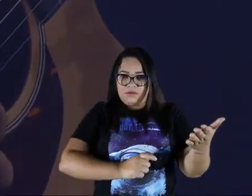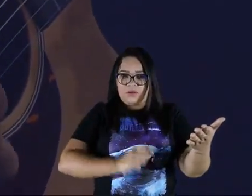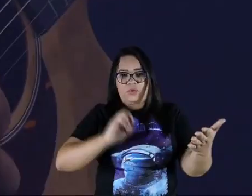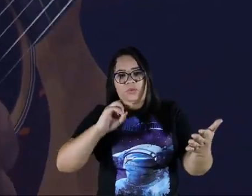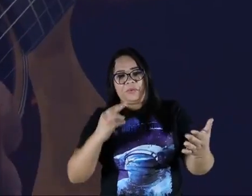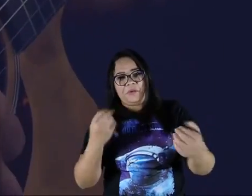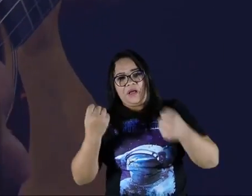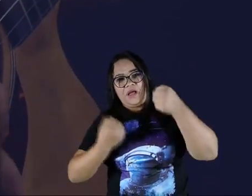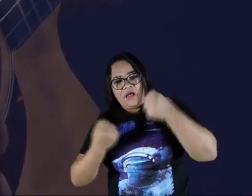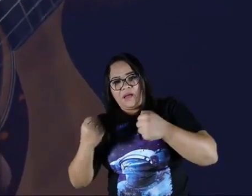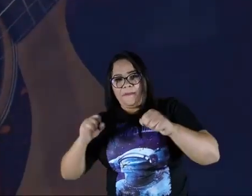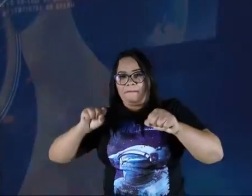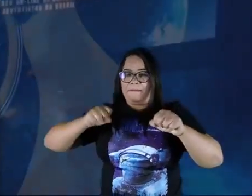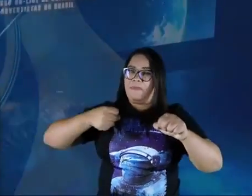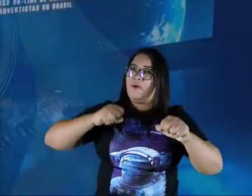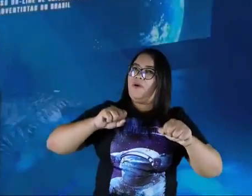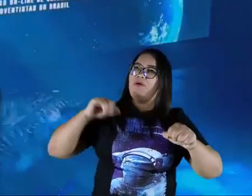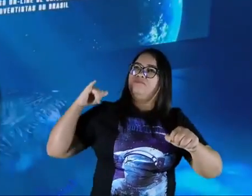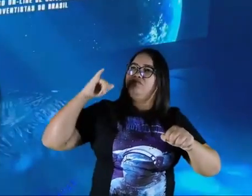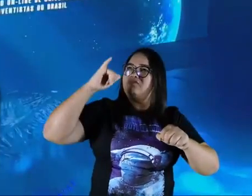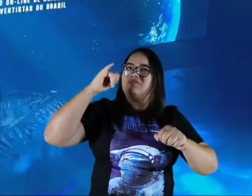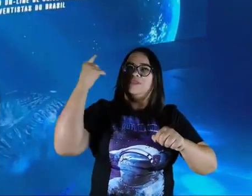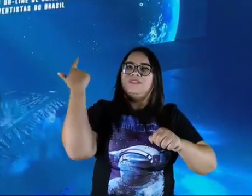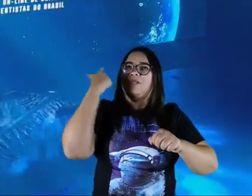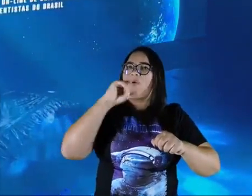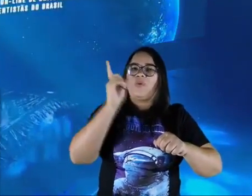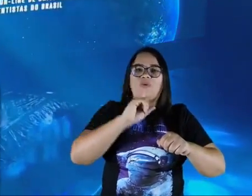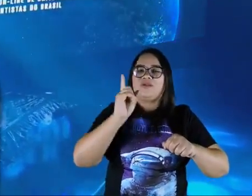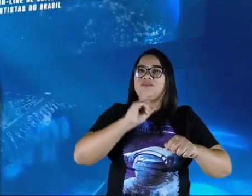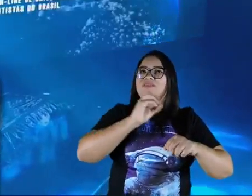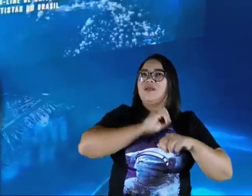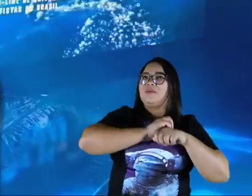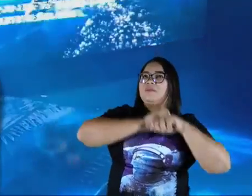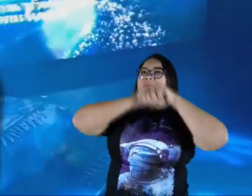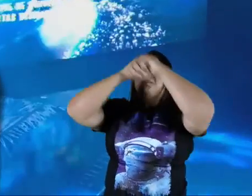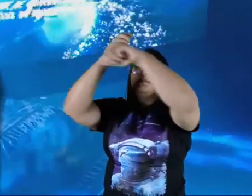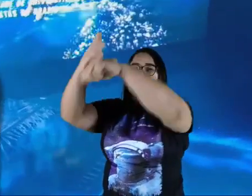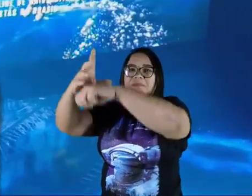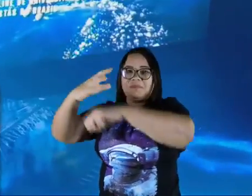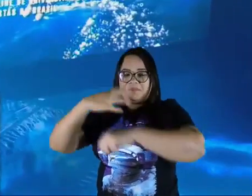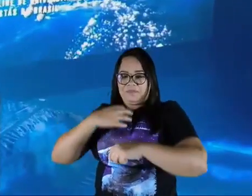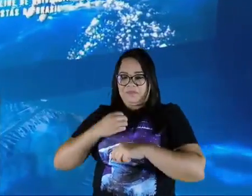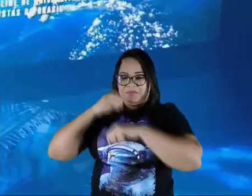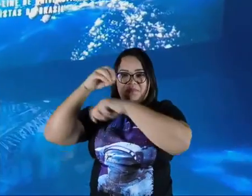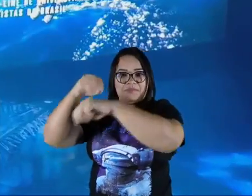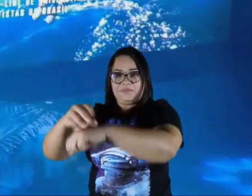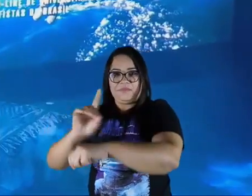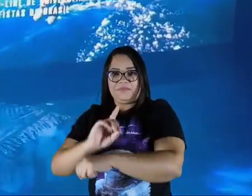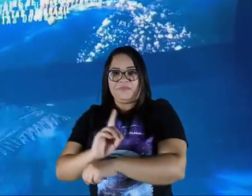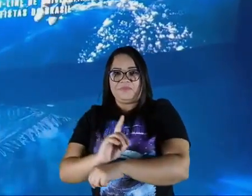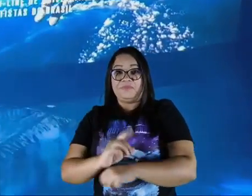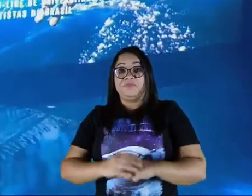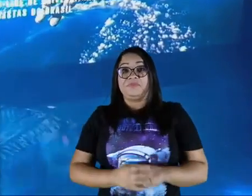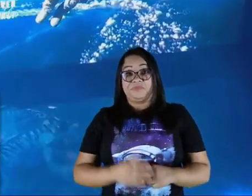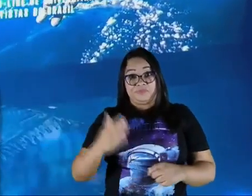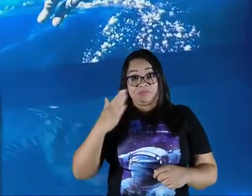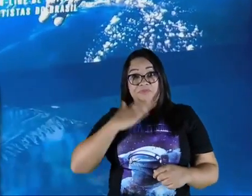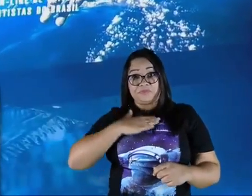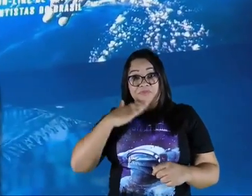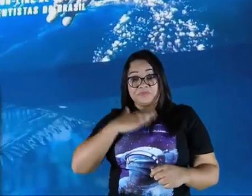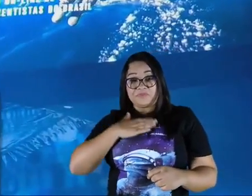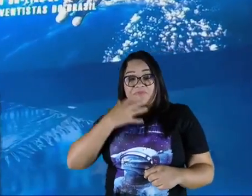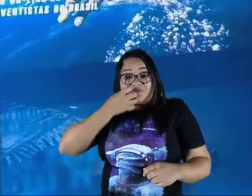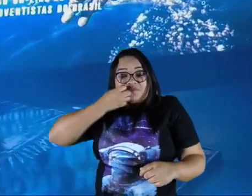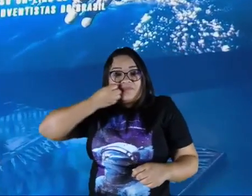algum me leva lá. O meu